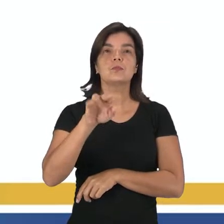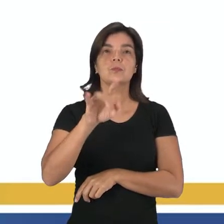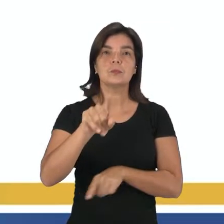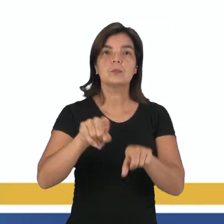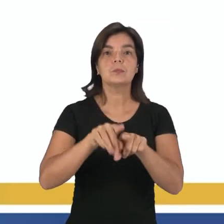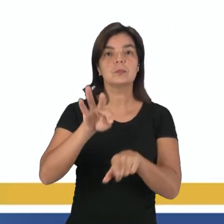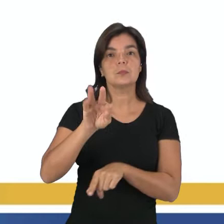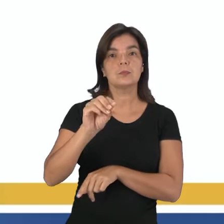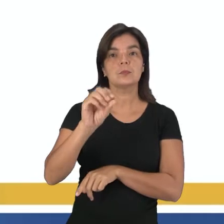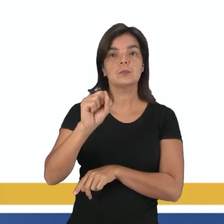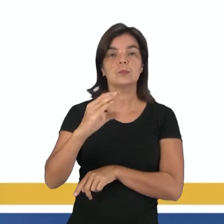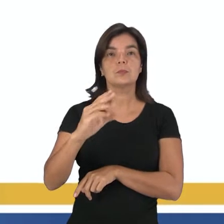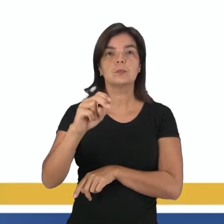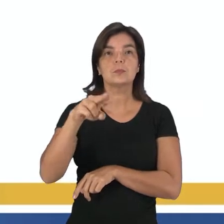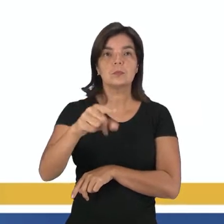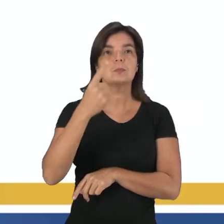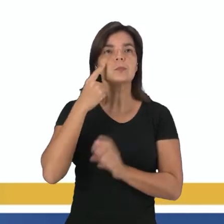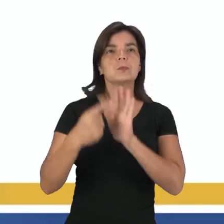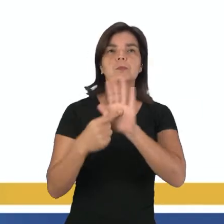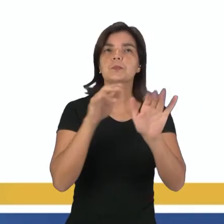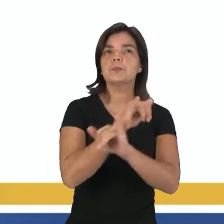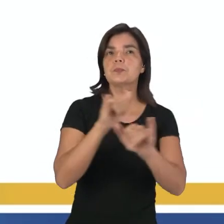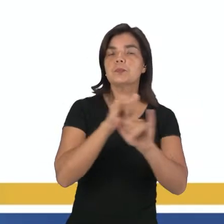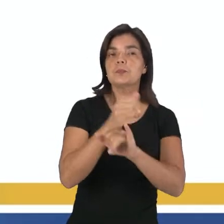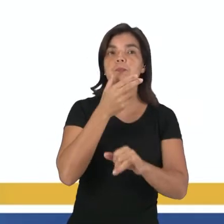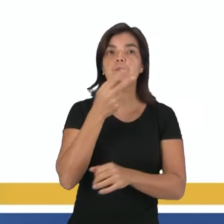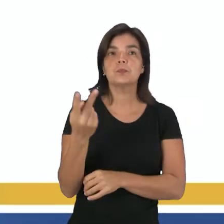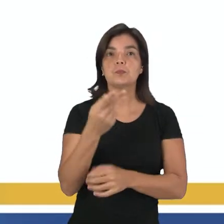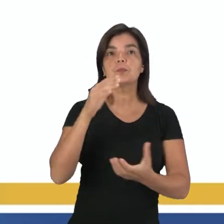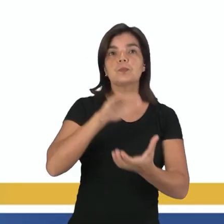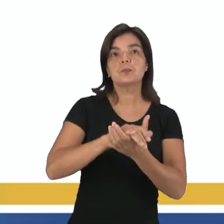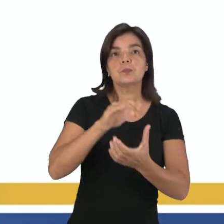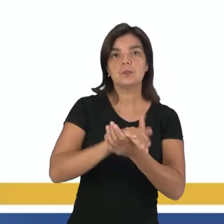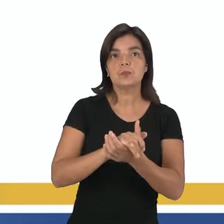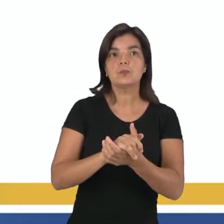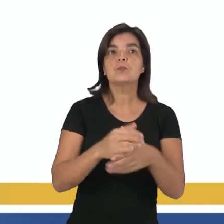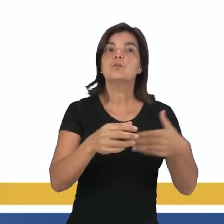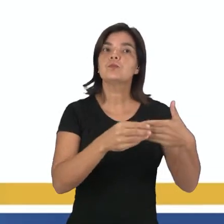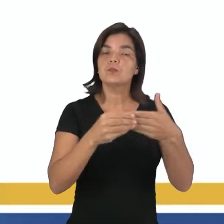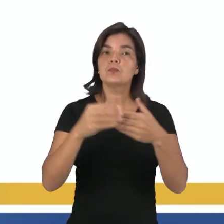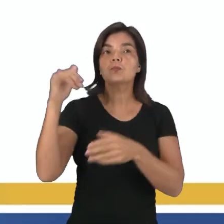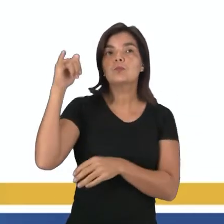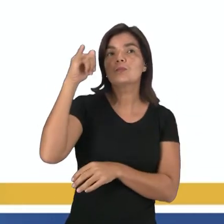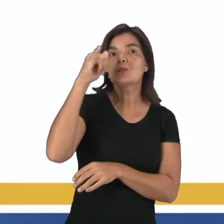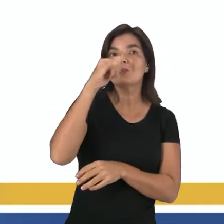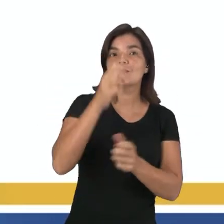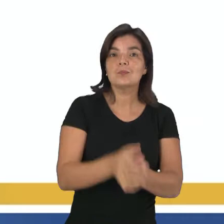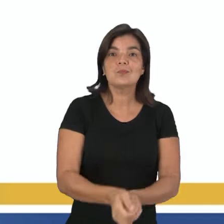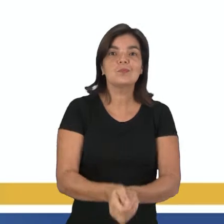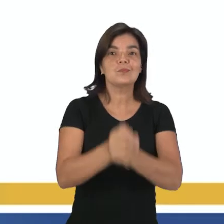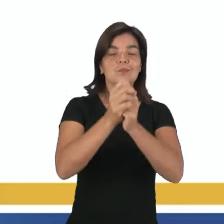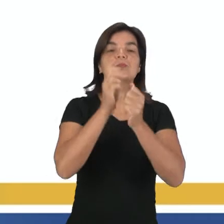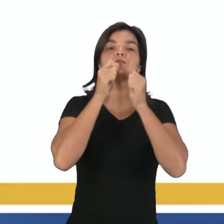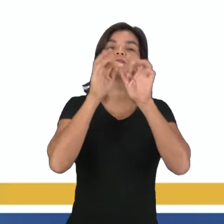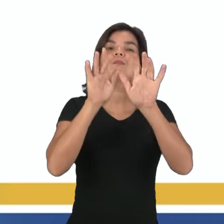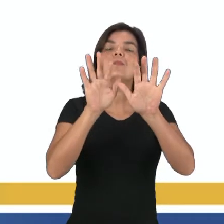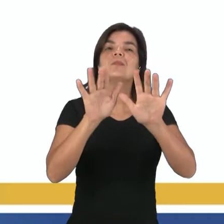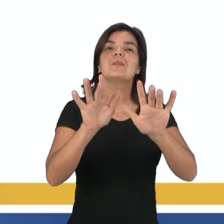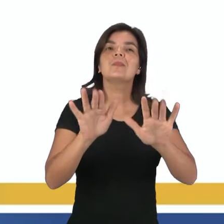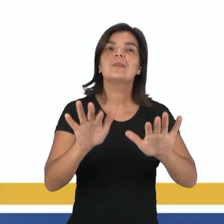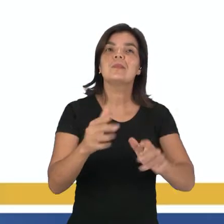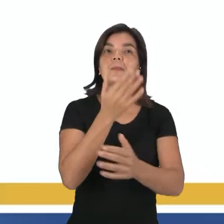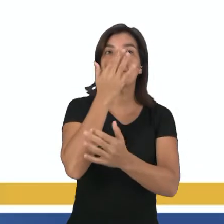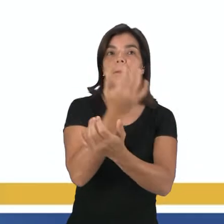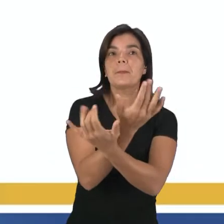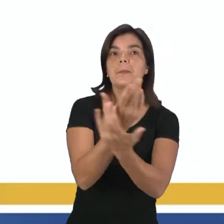na Toscana. De acordo com a publicação, o casal de noivos contratou um pequeno avião para jogar o ramalhete de flores